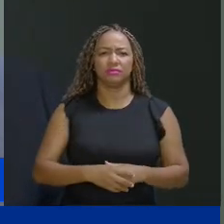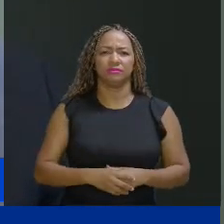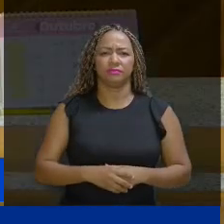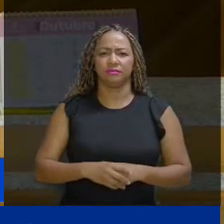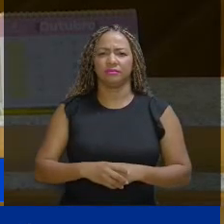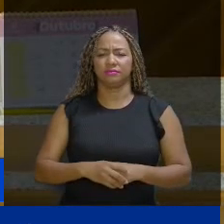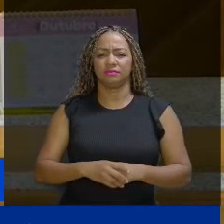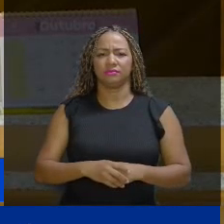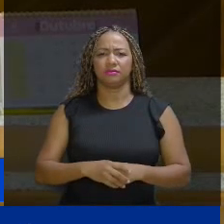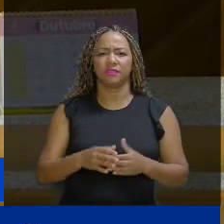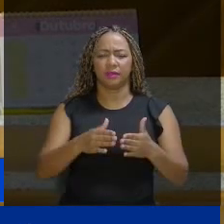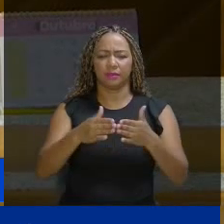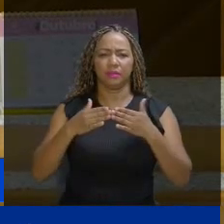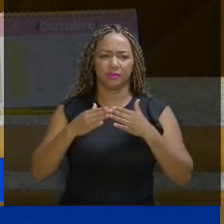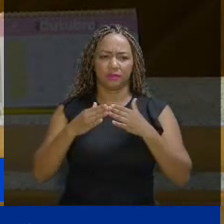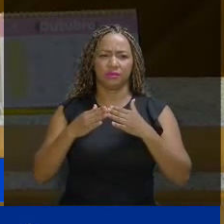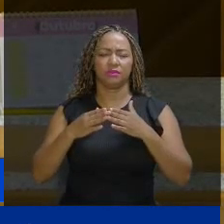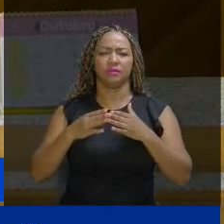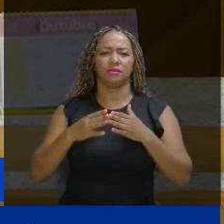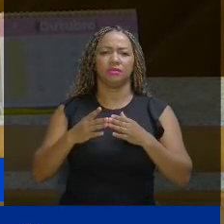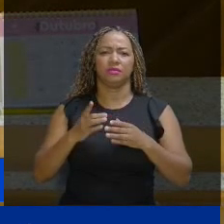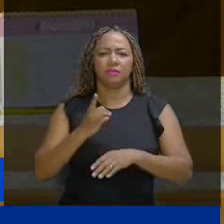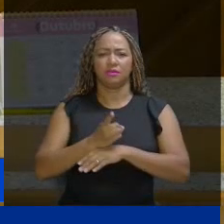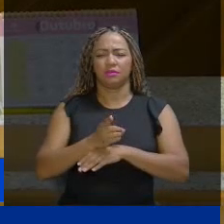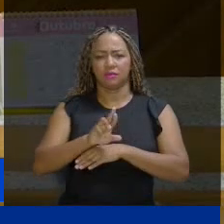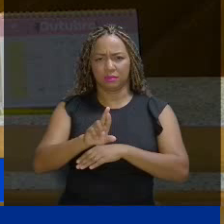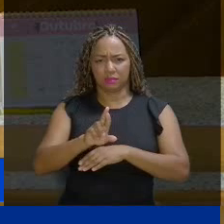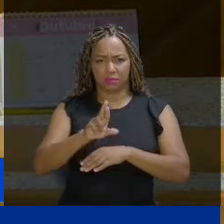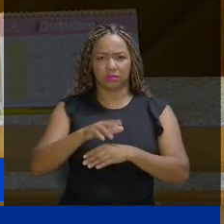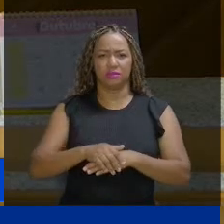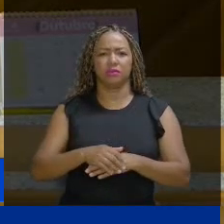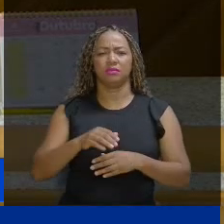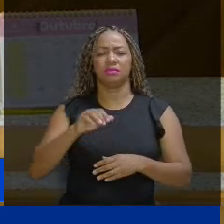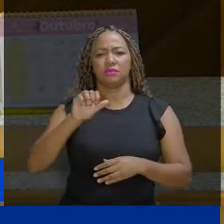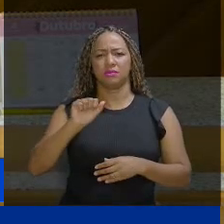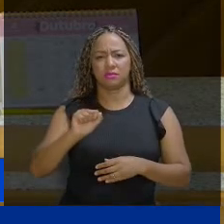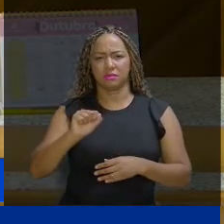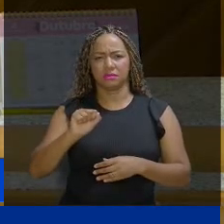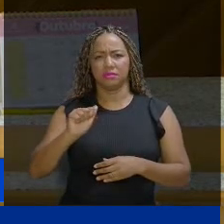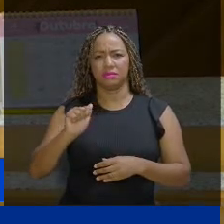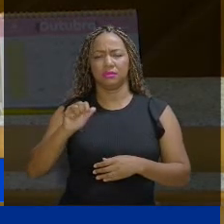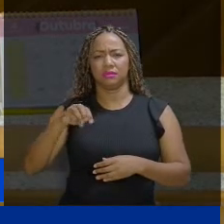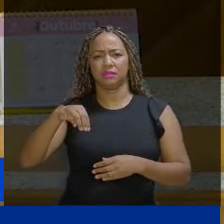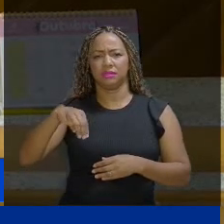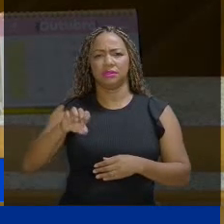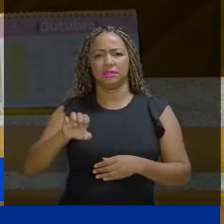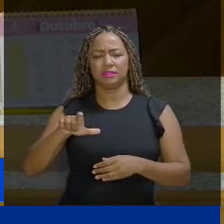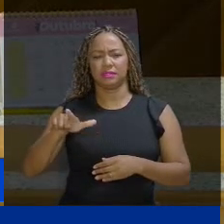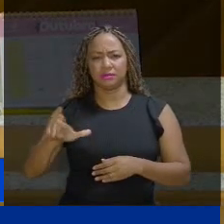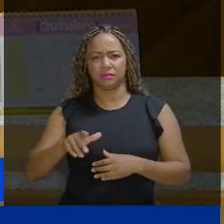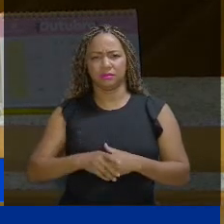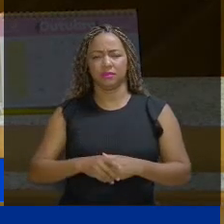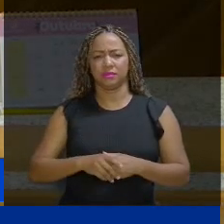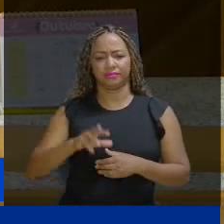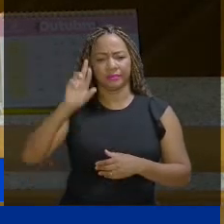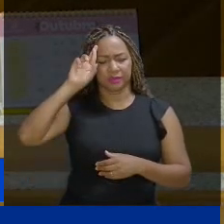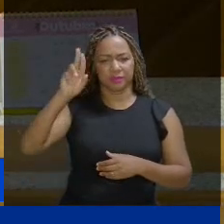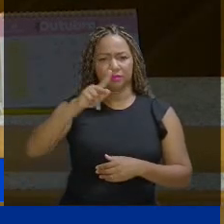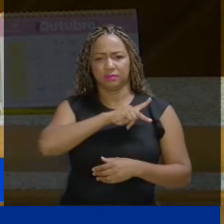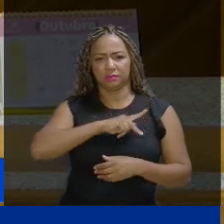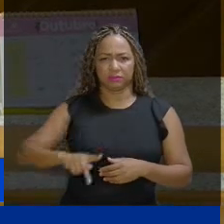HC. Há um pedido de sustentação oral, doutor Samuel Camargo Falavinha, viu, ilustre